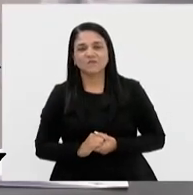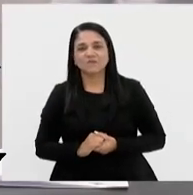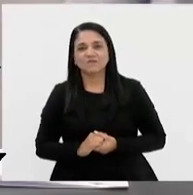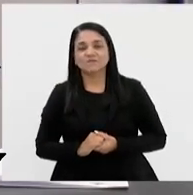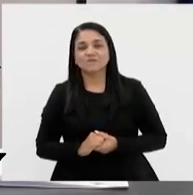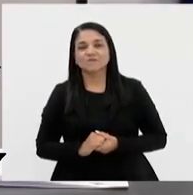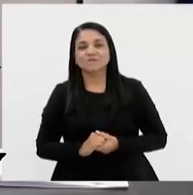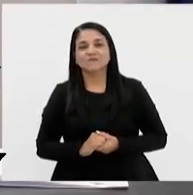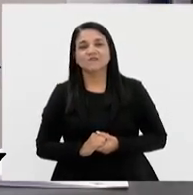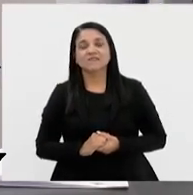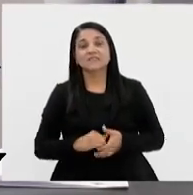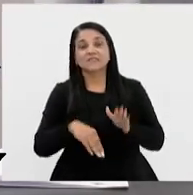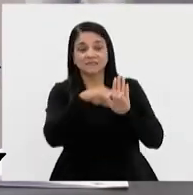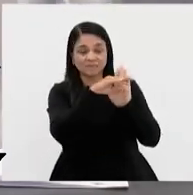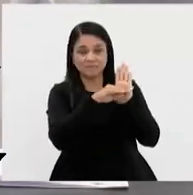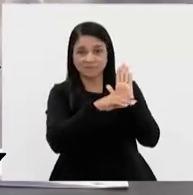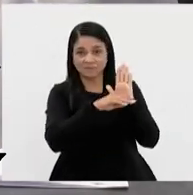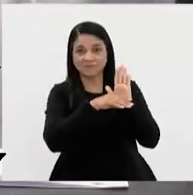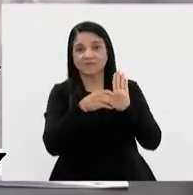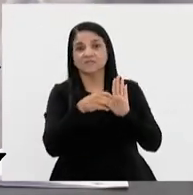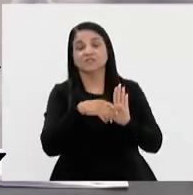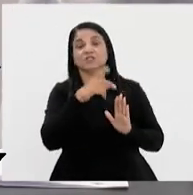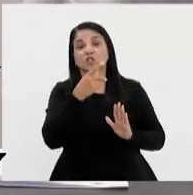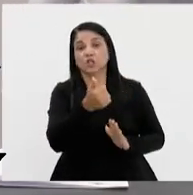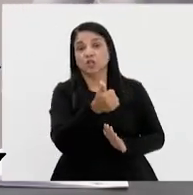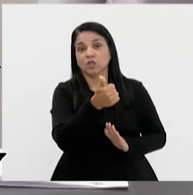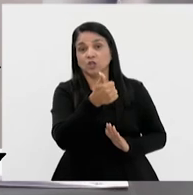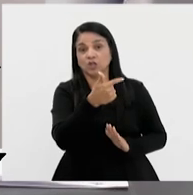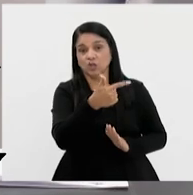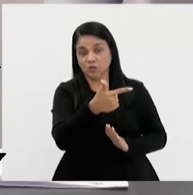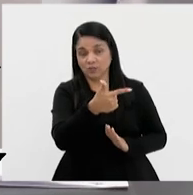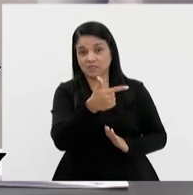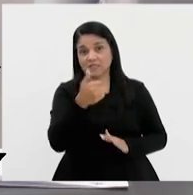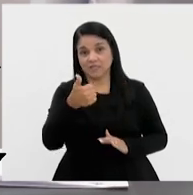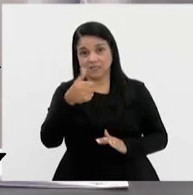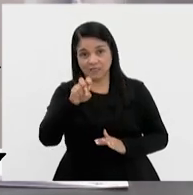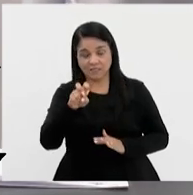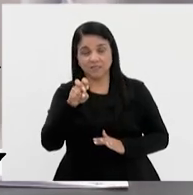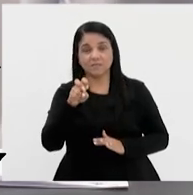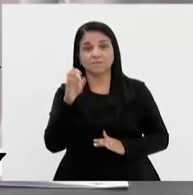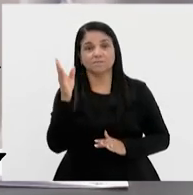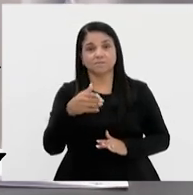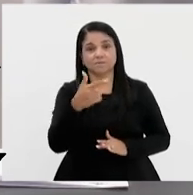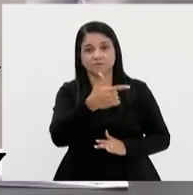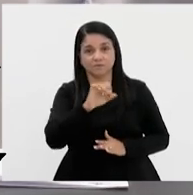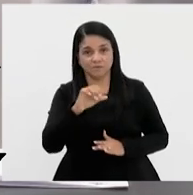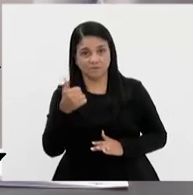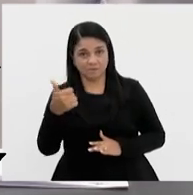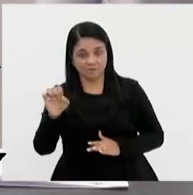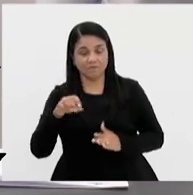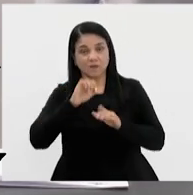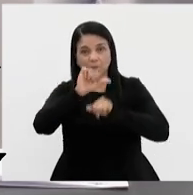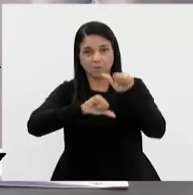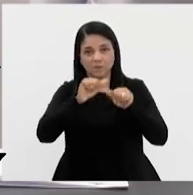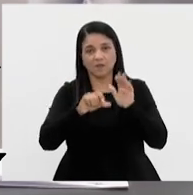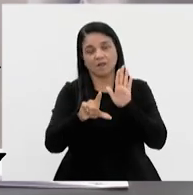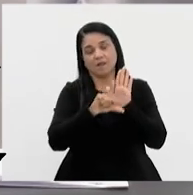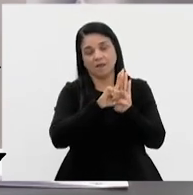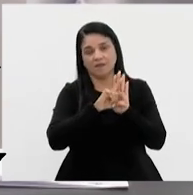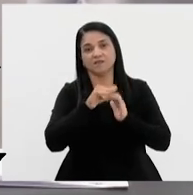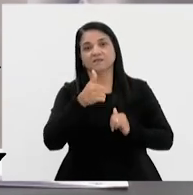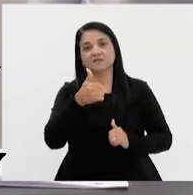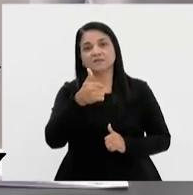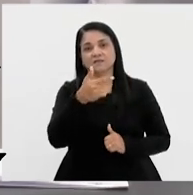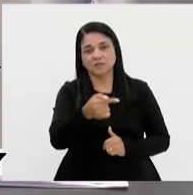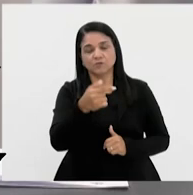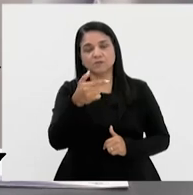Tem 6 da pauta. Projeto de lei 1215, de 23, de autoria do deputado Carlinhos BNH, que altera a lei estadual 7.712,